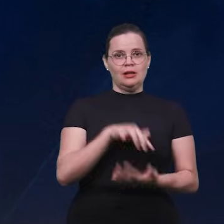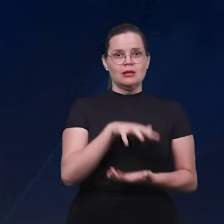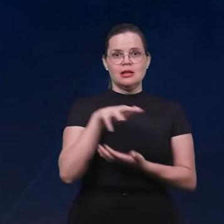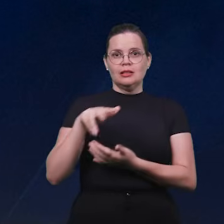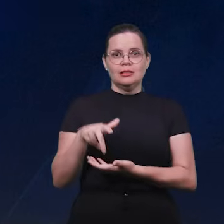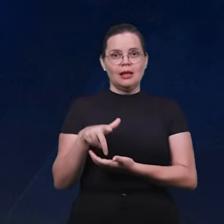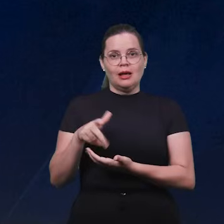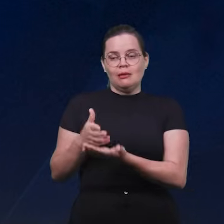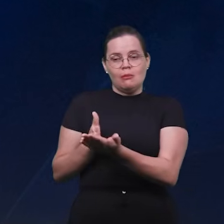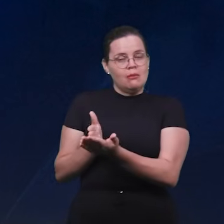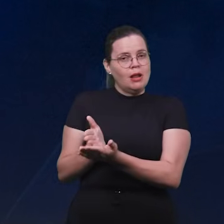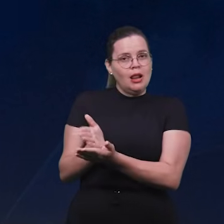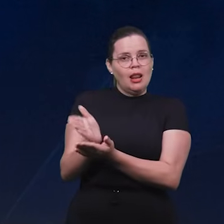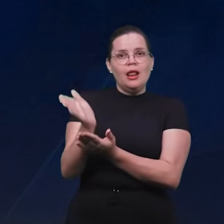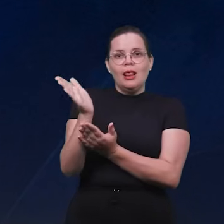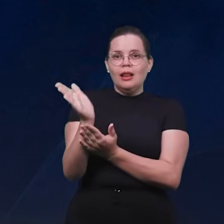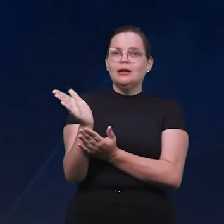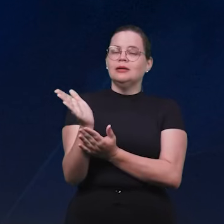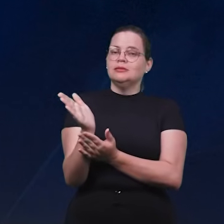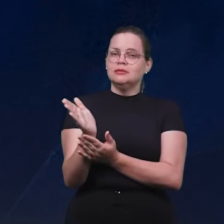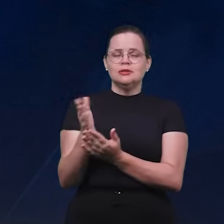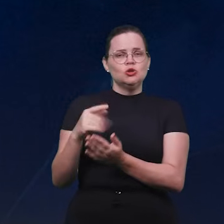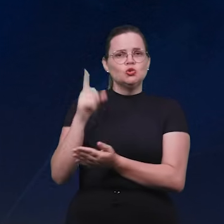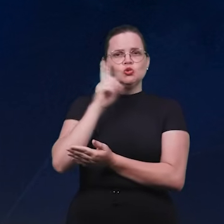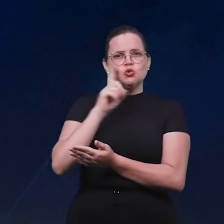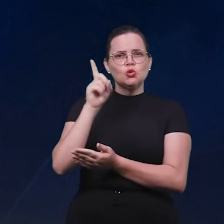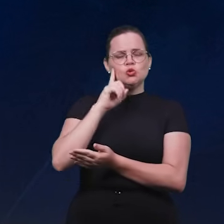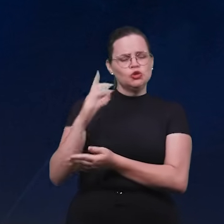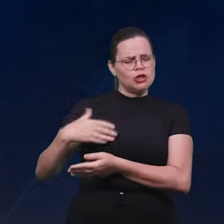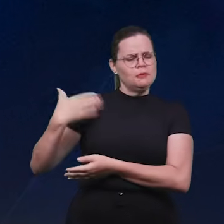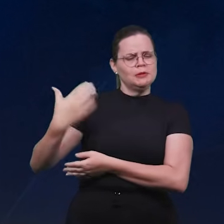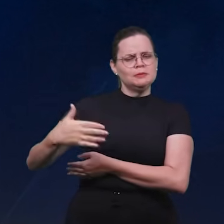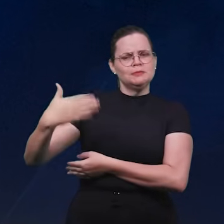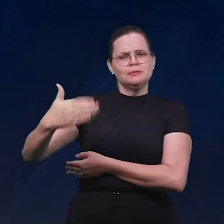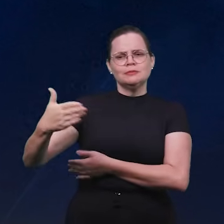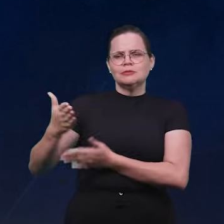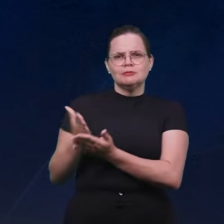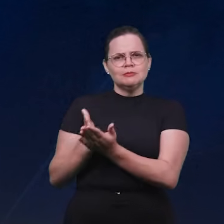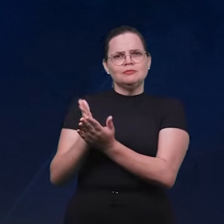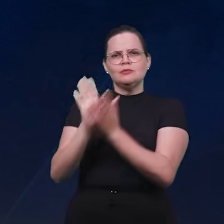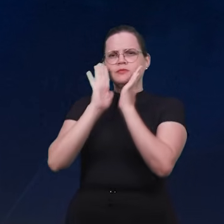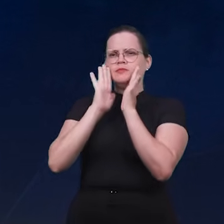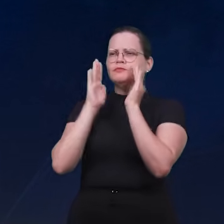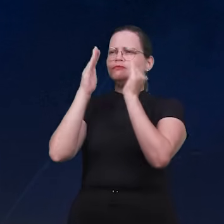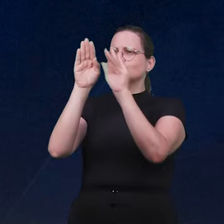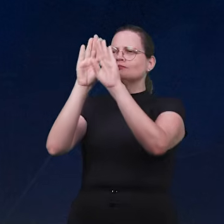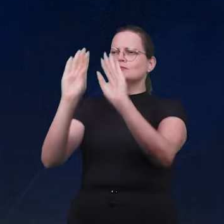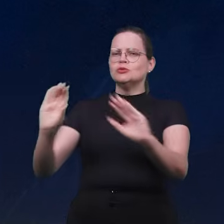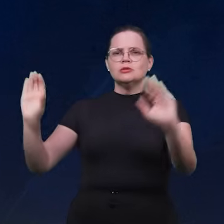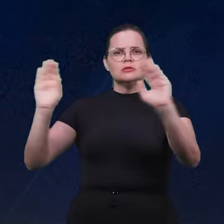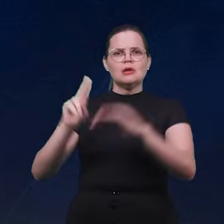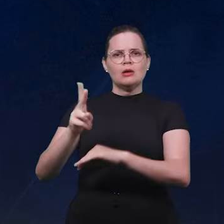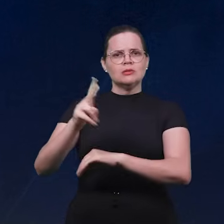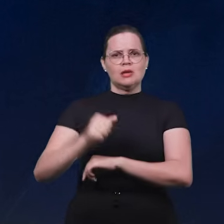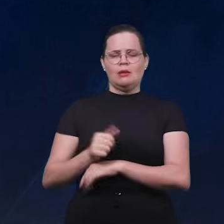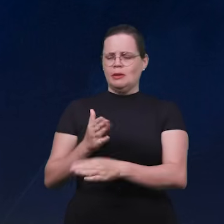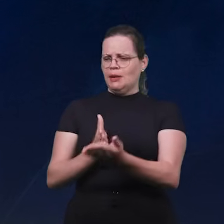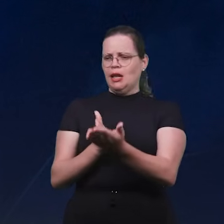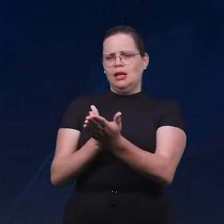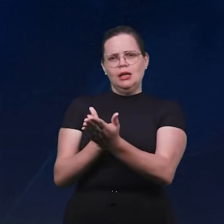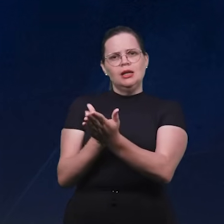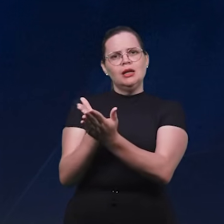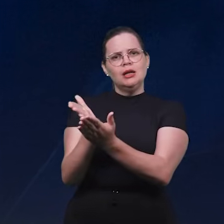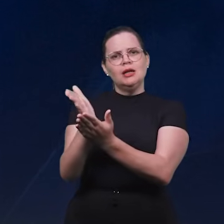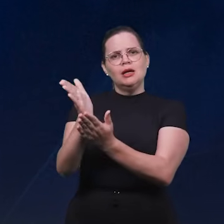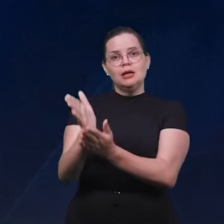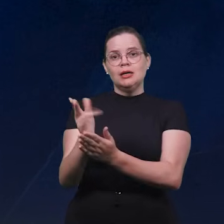deserto deste mundo. Uma caminhada dinâmica, sempre em direção a Canaã celestial. A